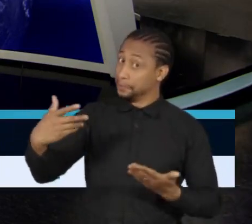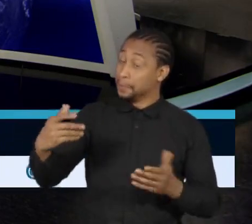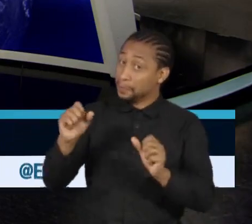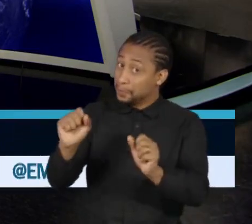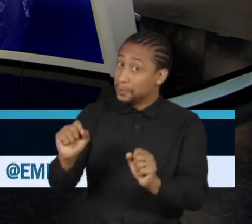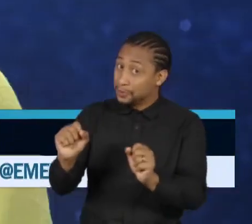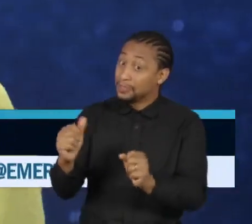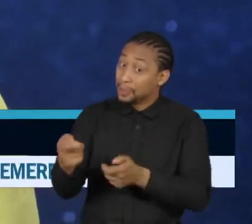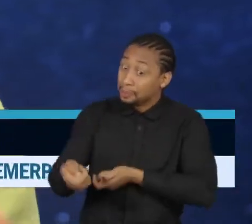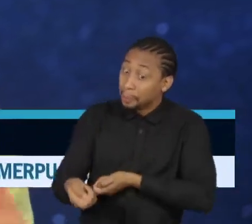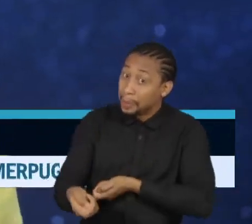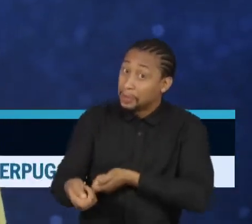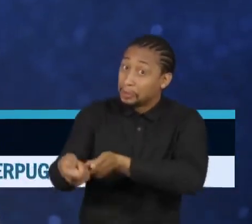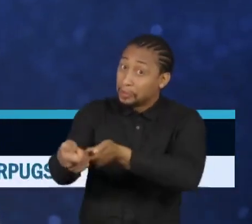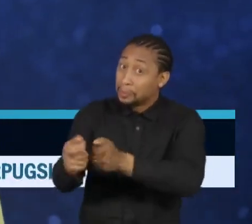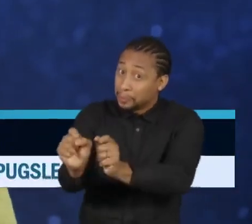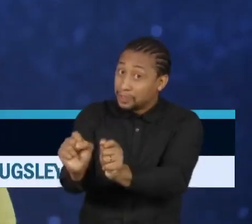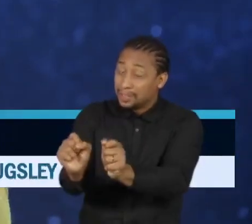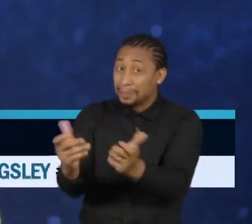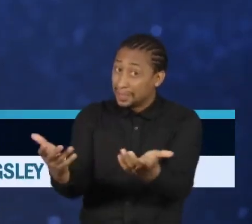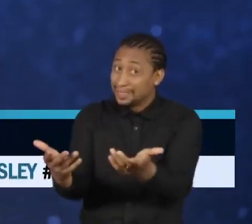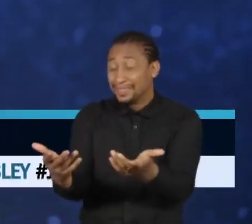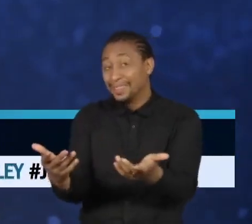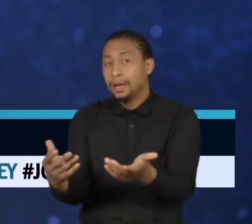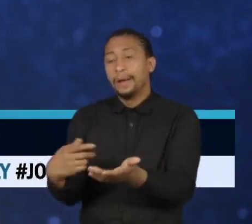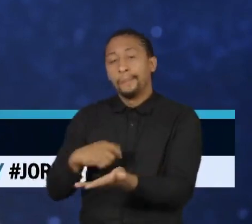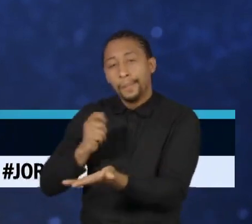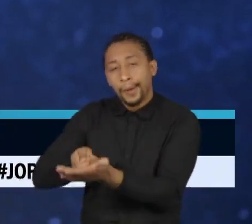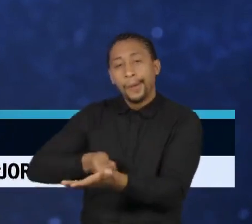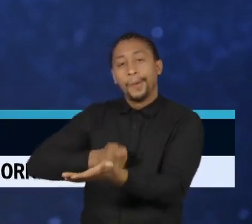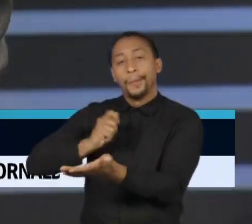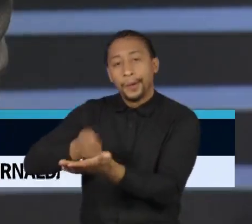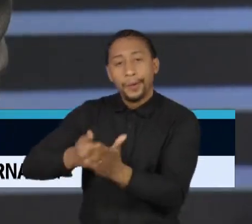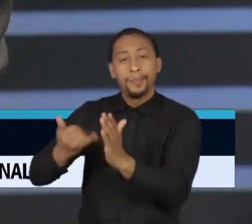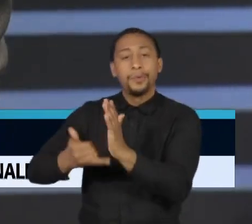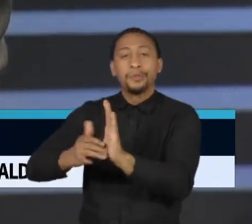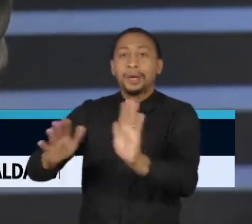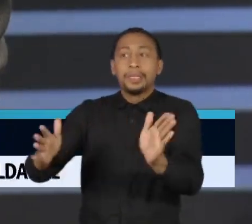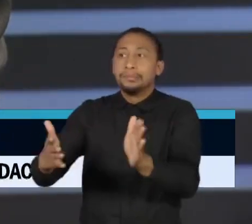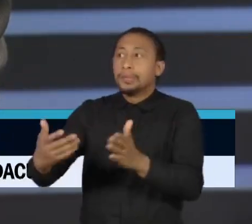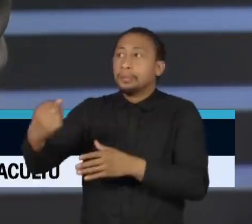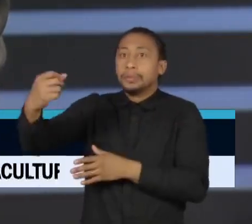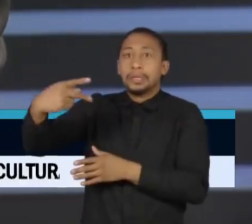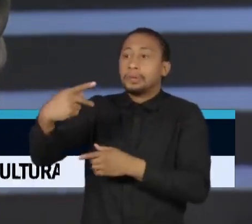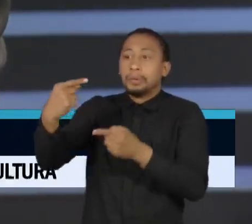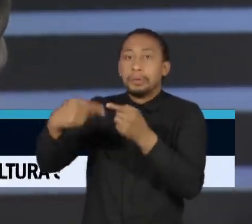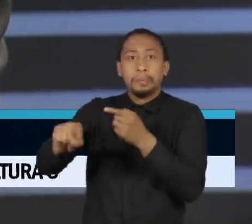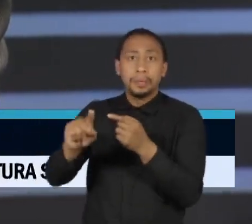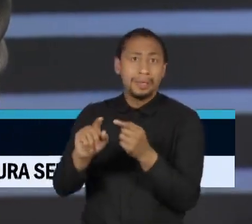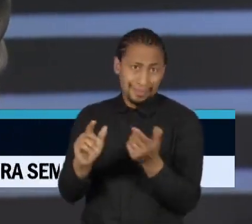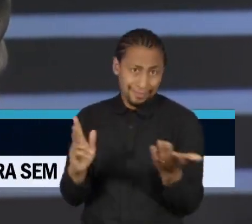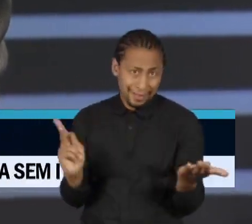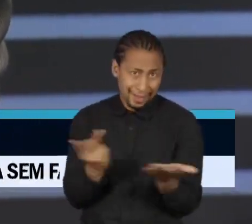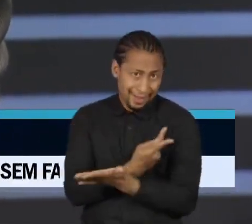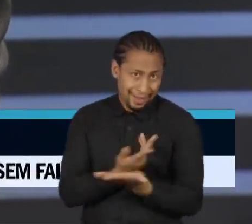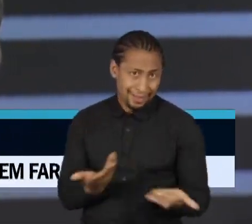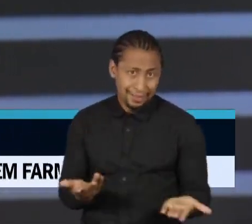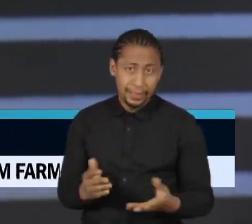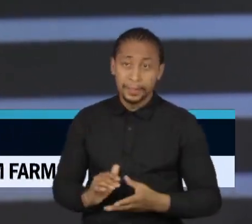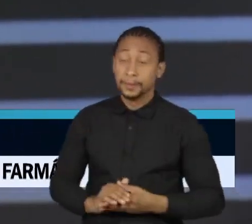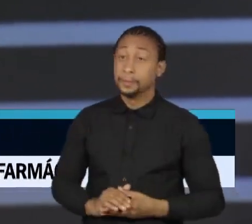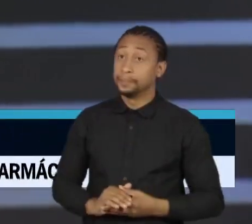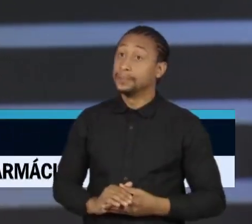não é injusto ter contribuído e não receber por isso? É, esse é sempre o perfil da sociedade